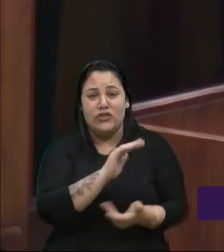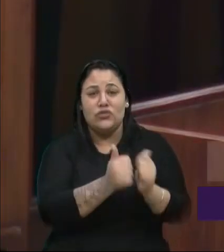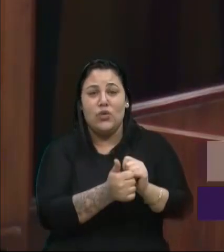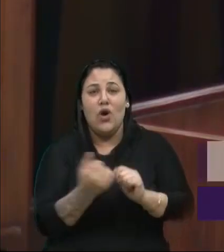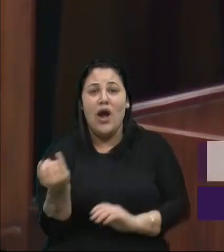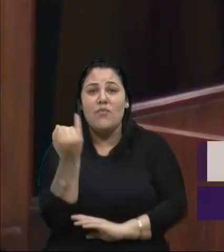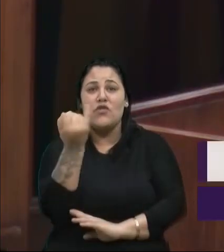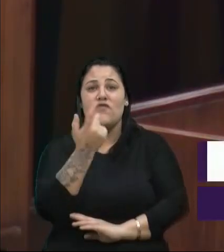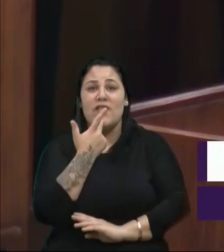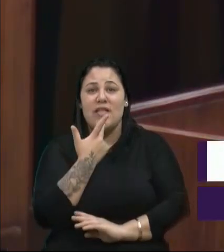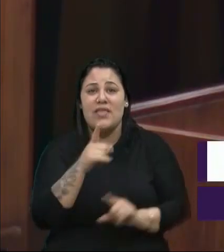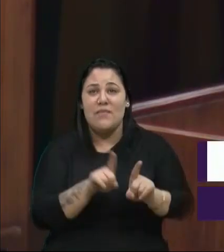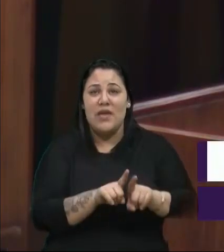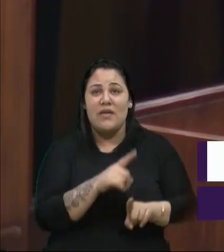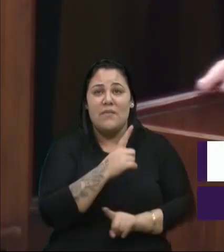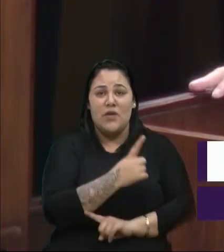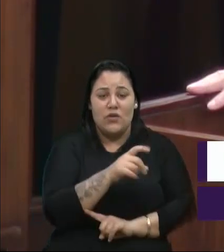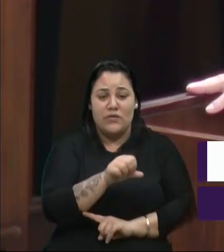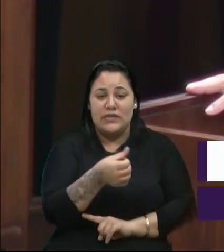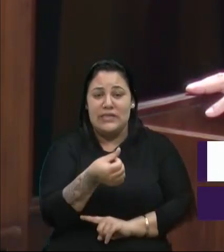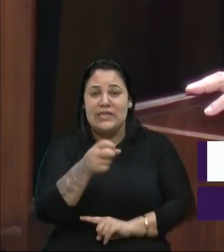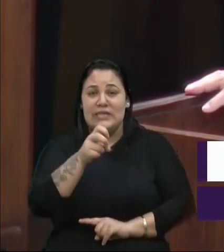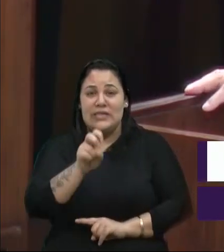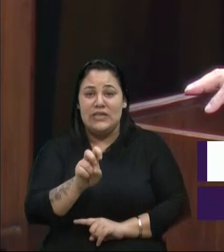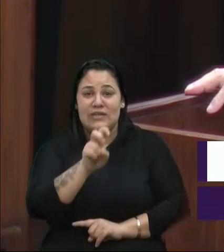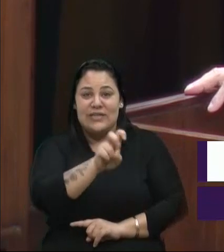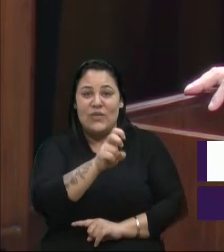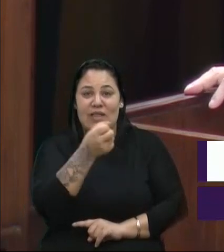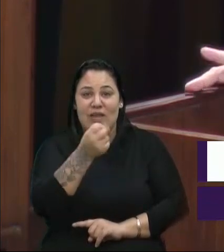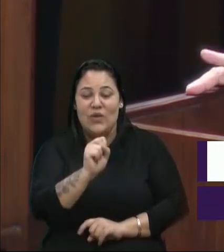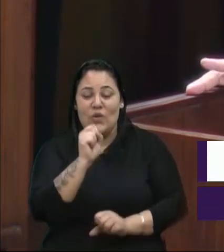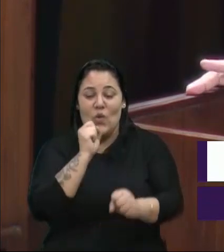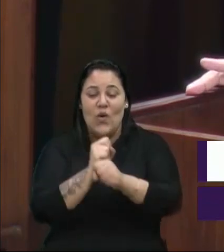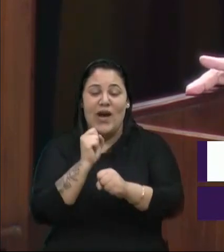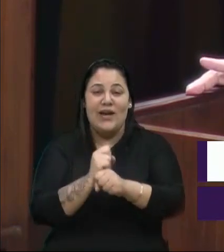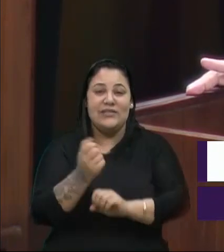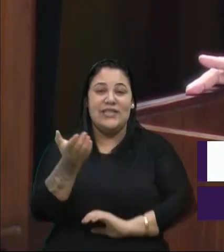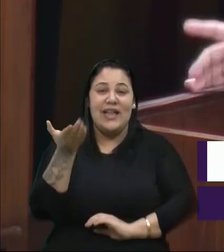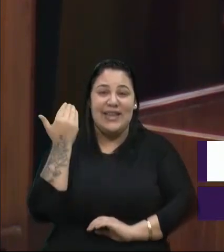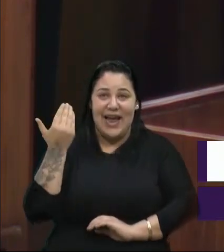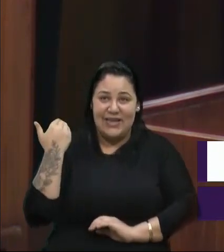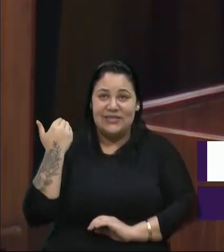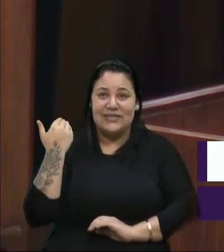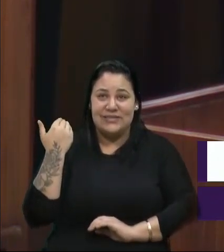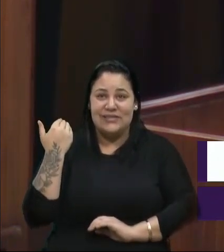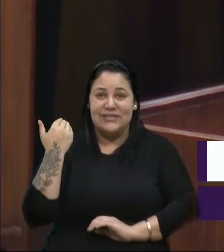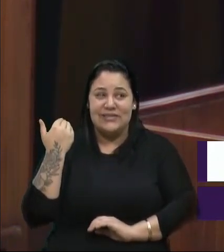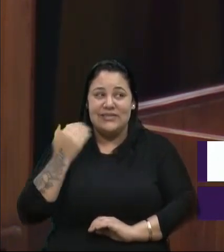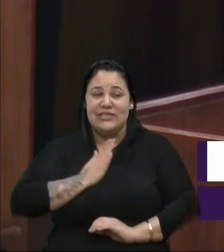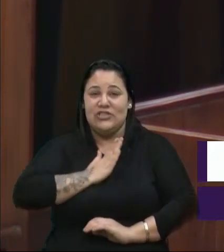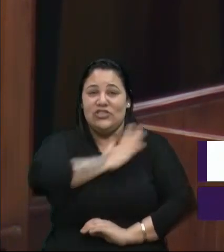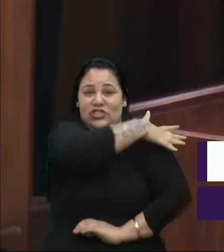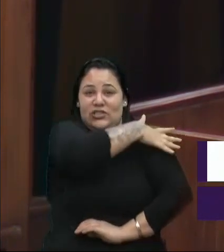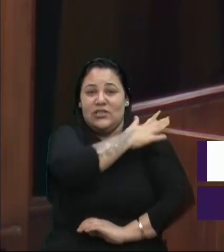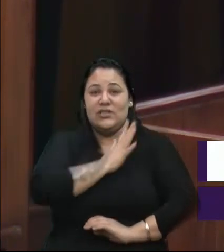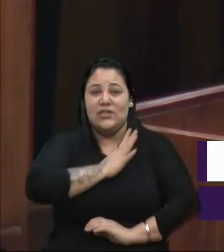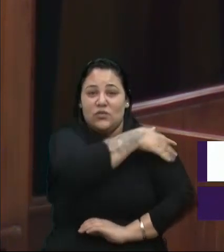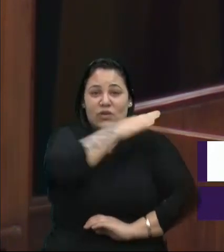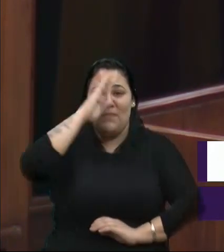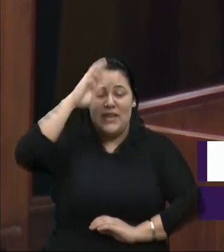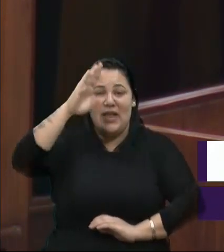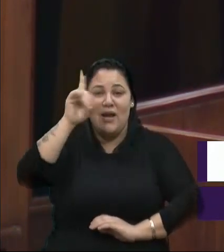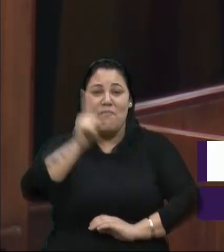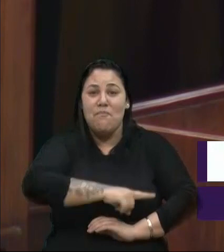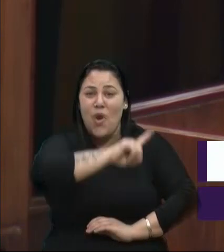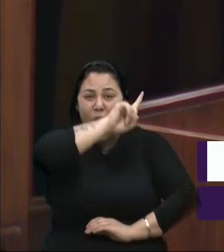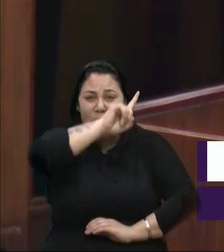em 1965, há 58 anos atrás, a ditadura militar proibiu expressamente as mulheres